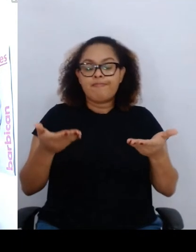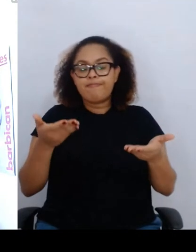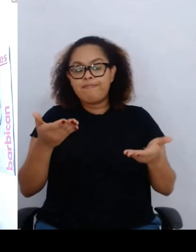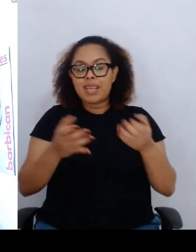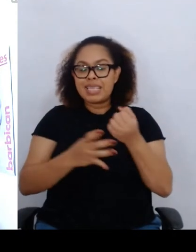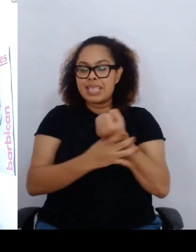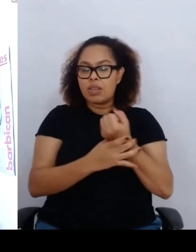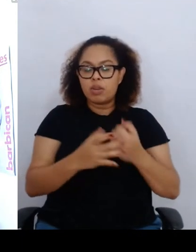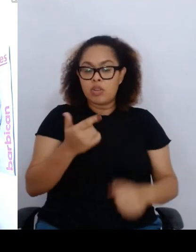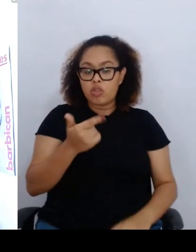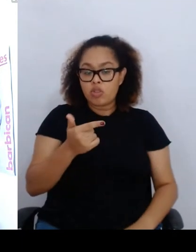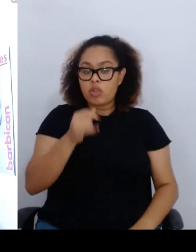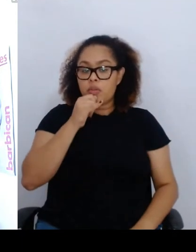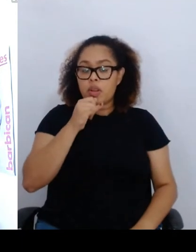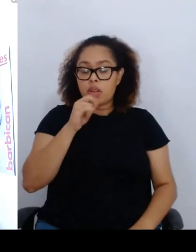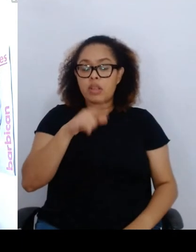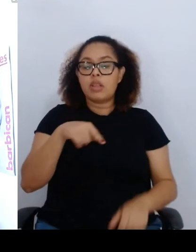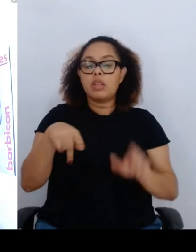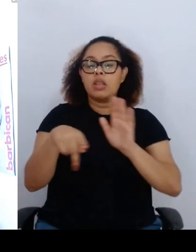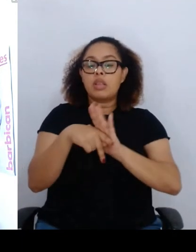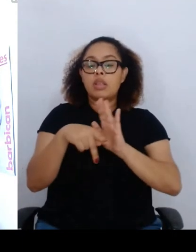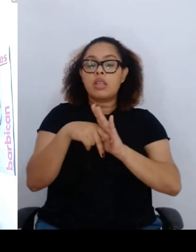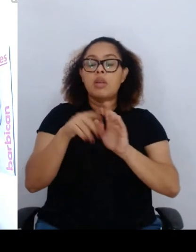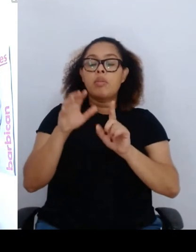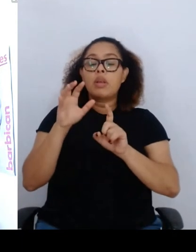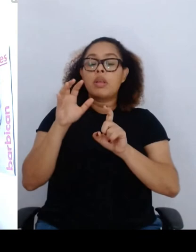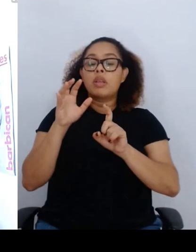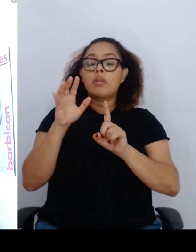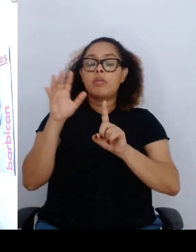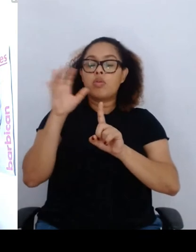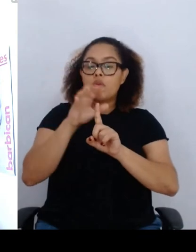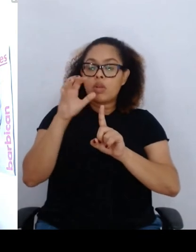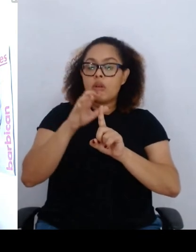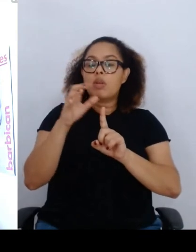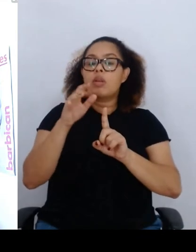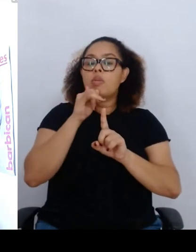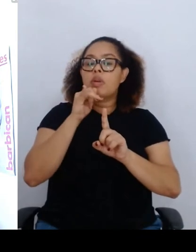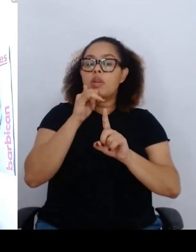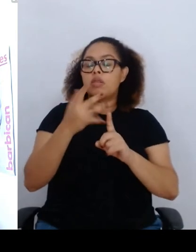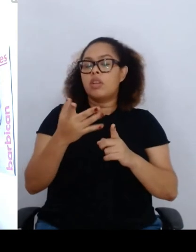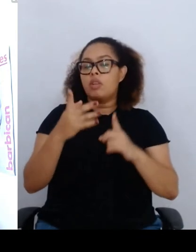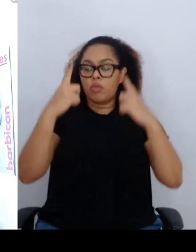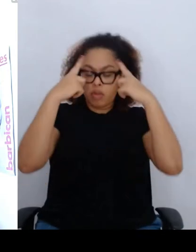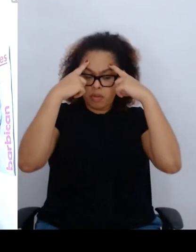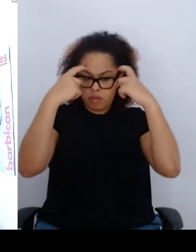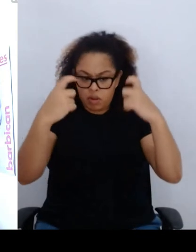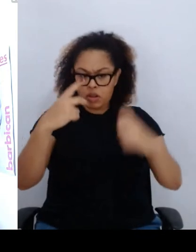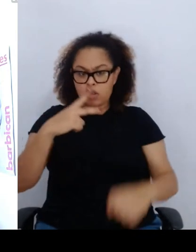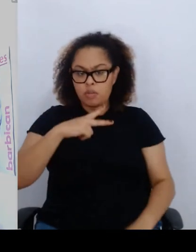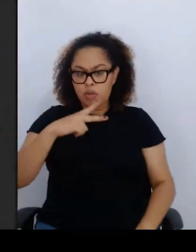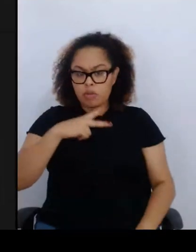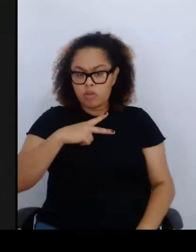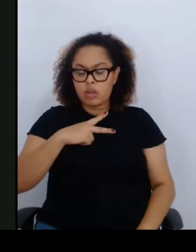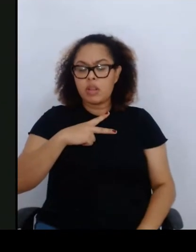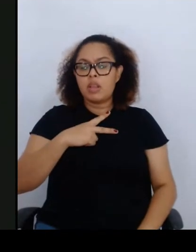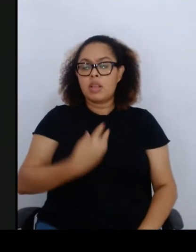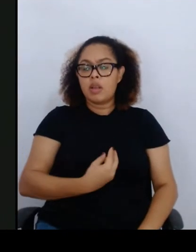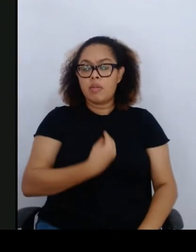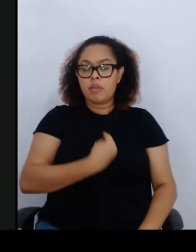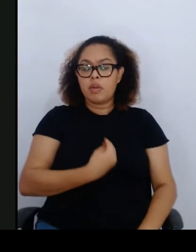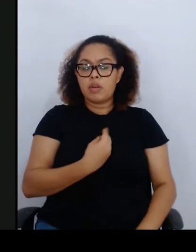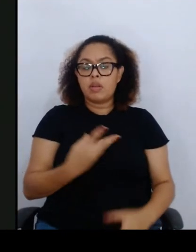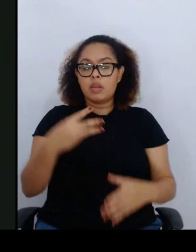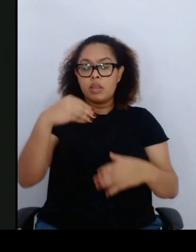moldada tanto por mitos orientalistas herdados como pela realidade de violência pessoal e perda é a sua presença mais Ampla no